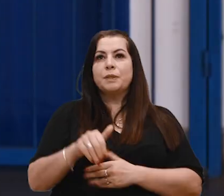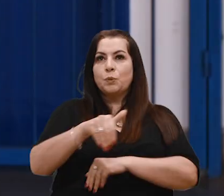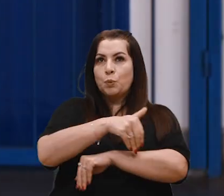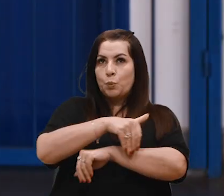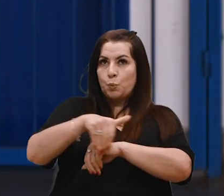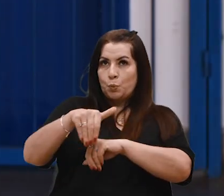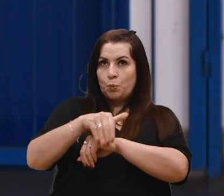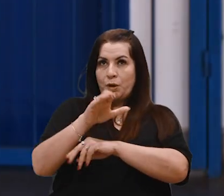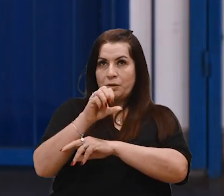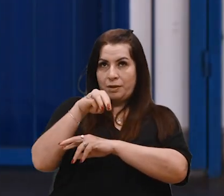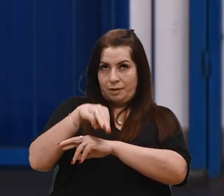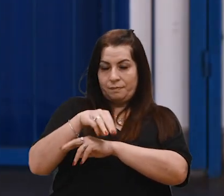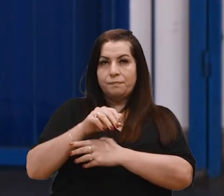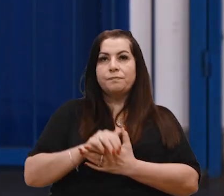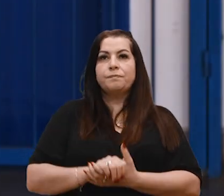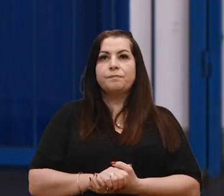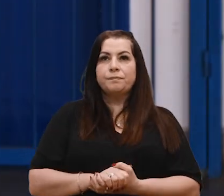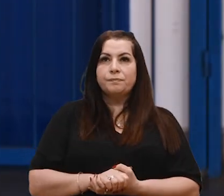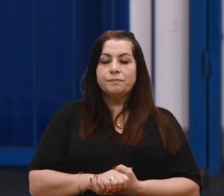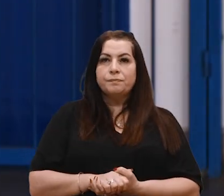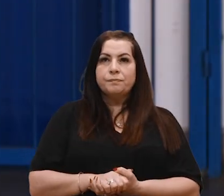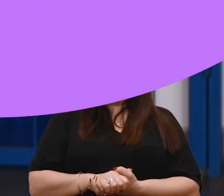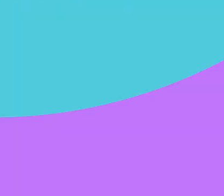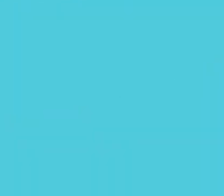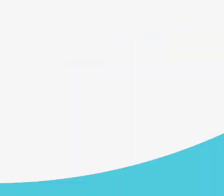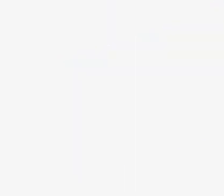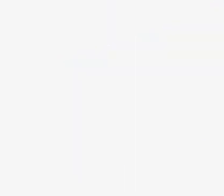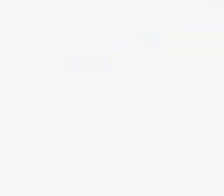para vocês o endereço do CAM.